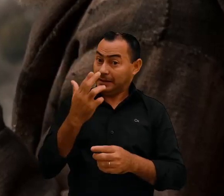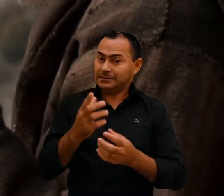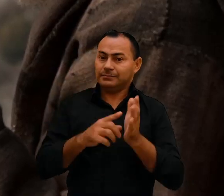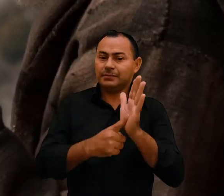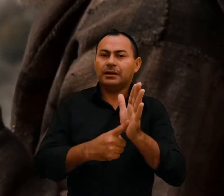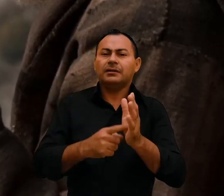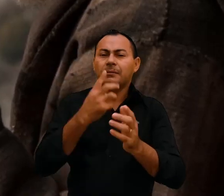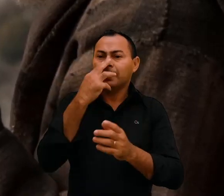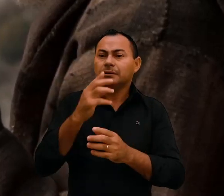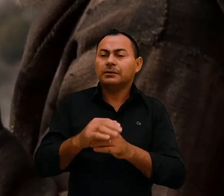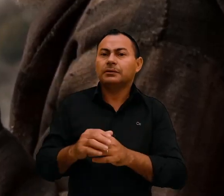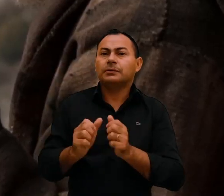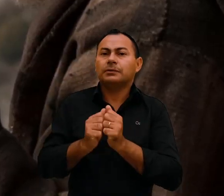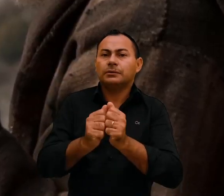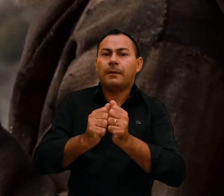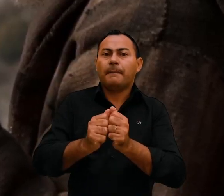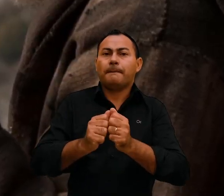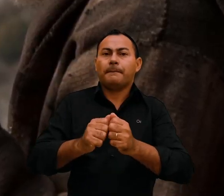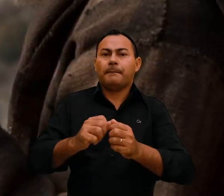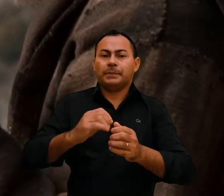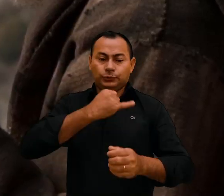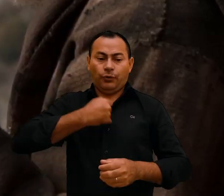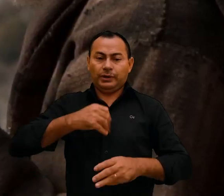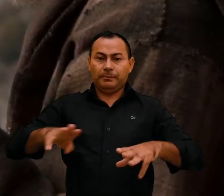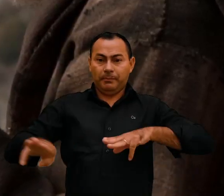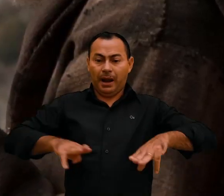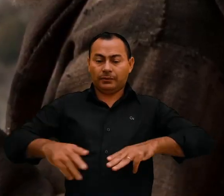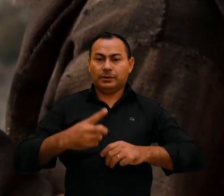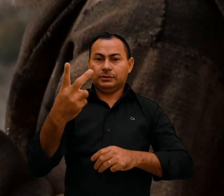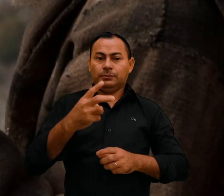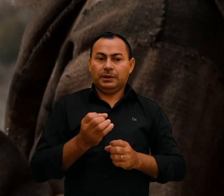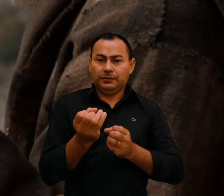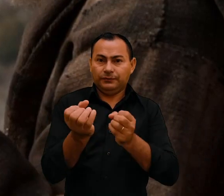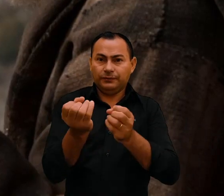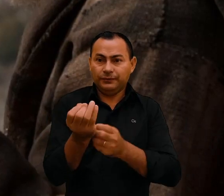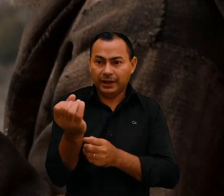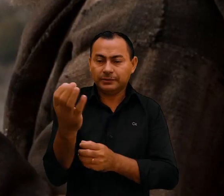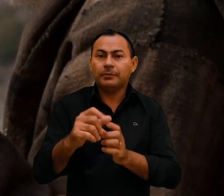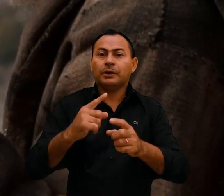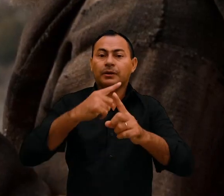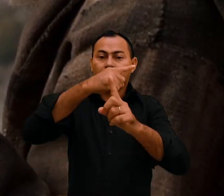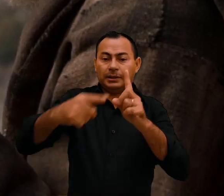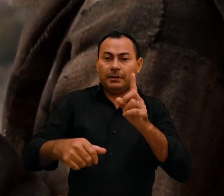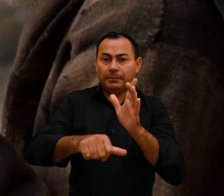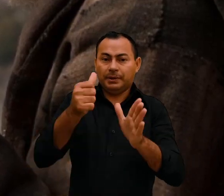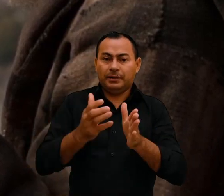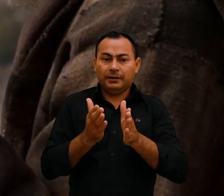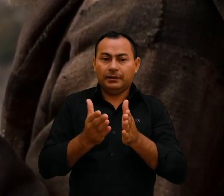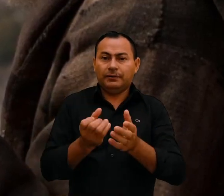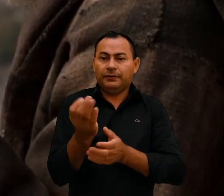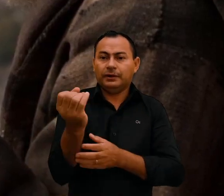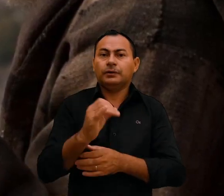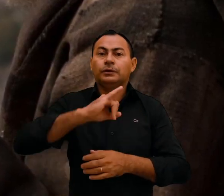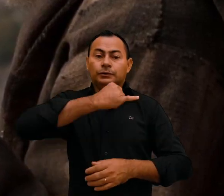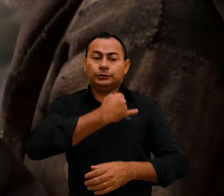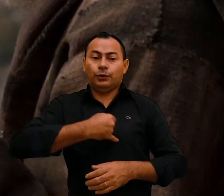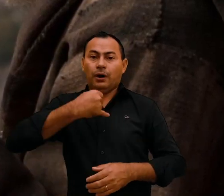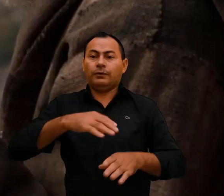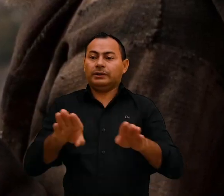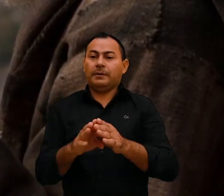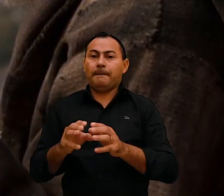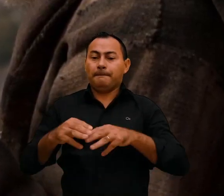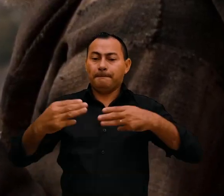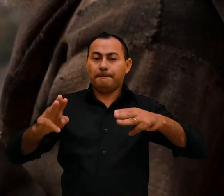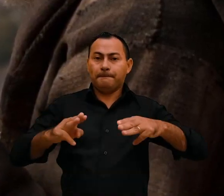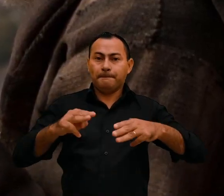por exemplo ele não levou o João Marcos em sua segunda viagem porque no meio da primeira viagem quando começou a pessoa que são